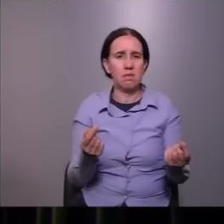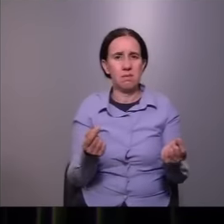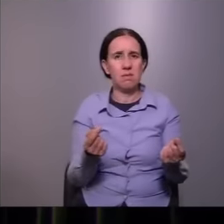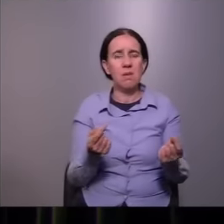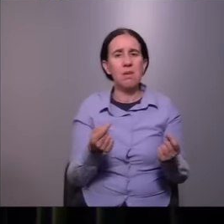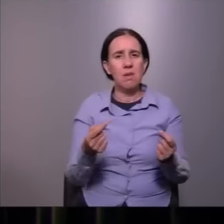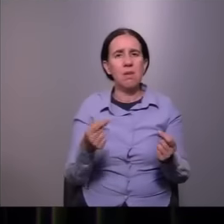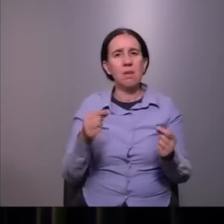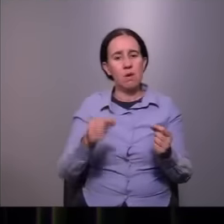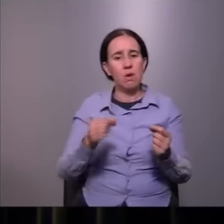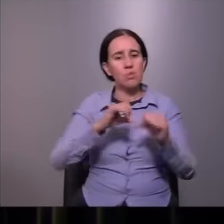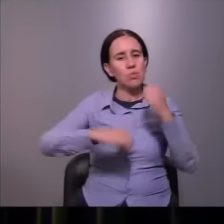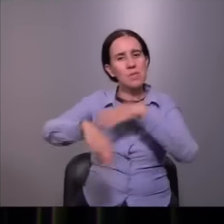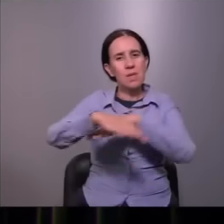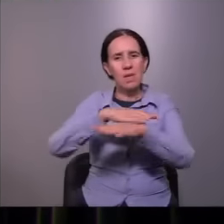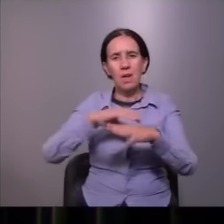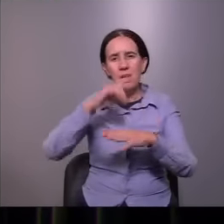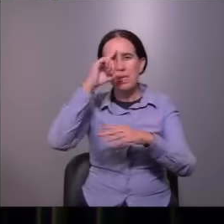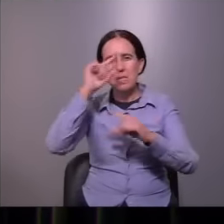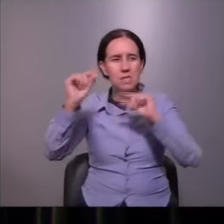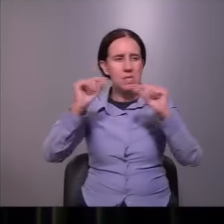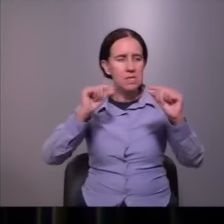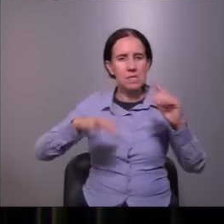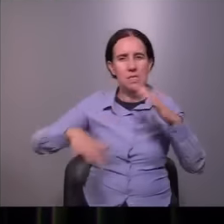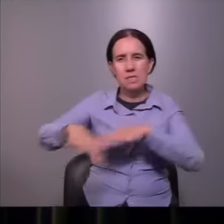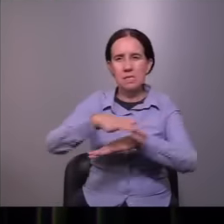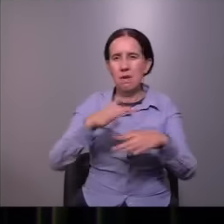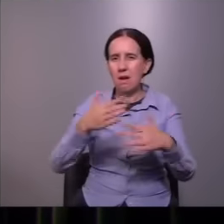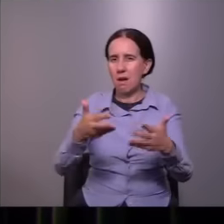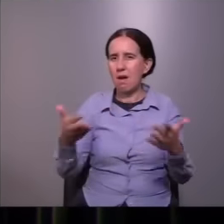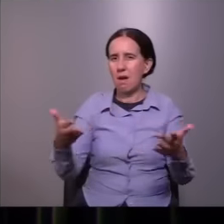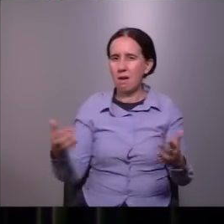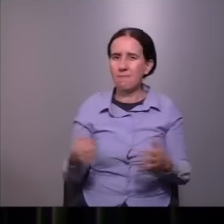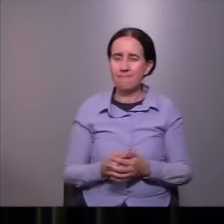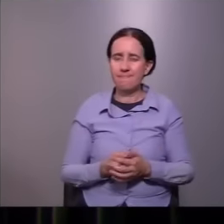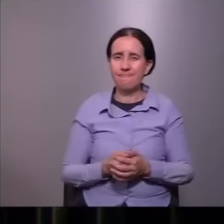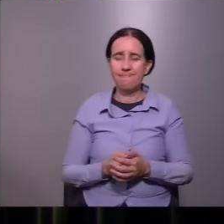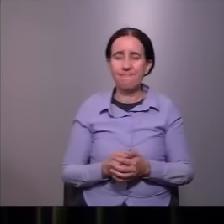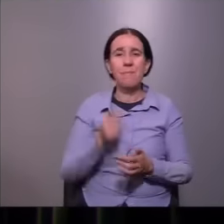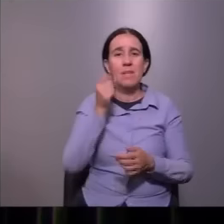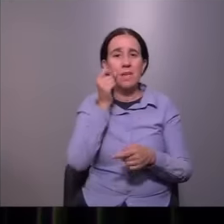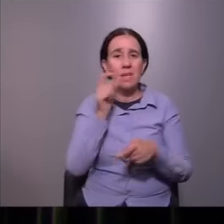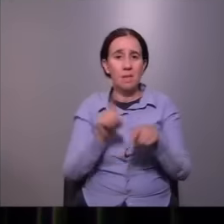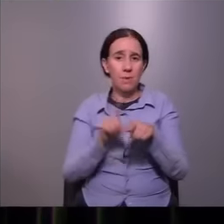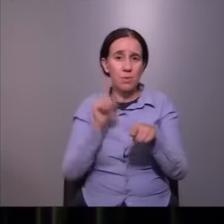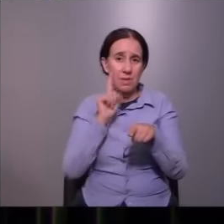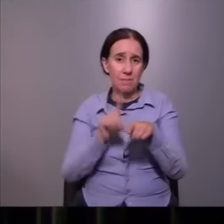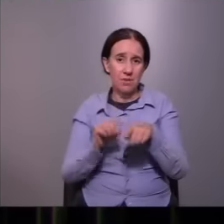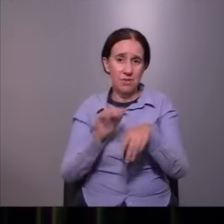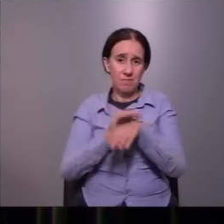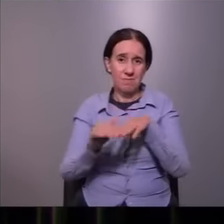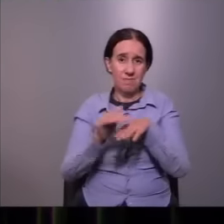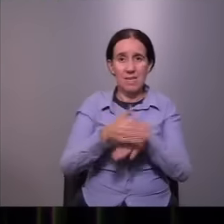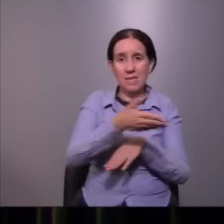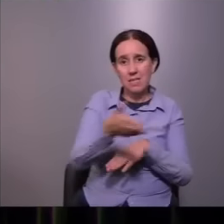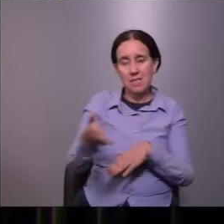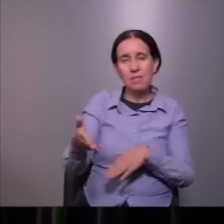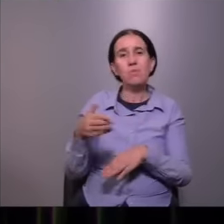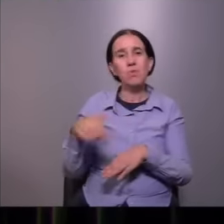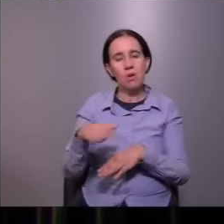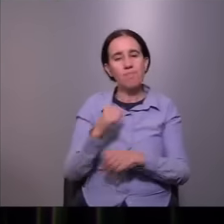nos lugares de pobreza, à beira dos caminhos, em todas as periferias da nossa sociedade.